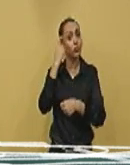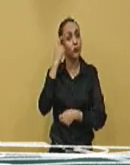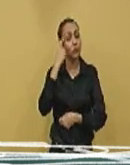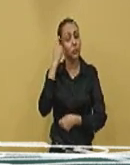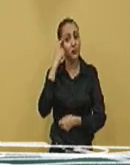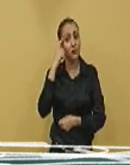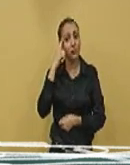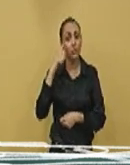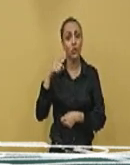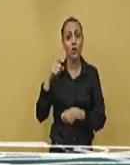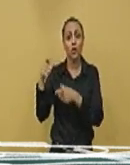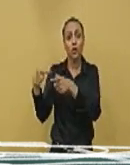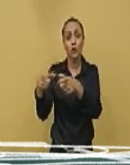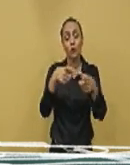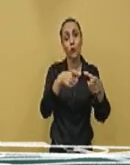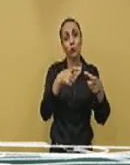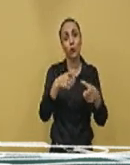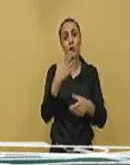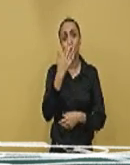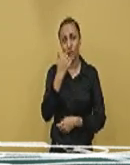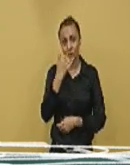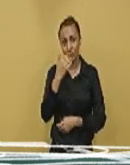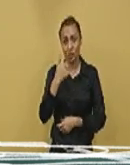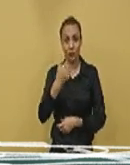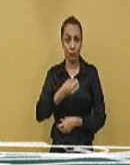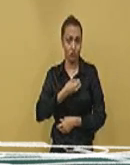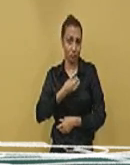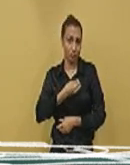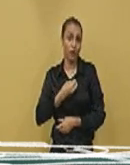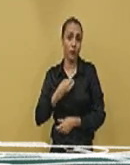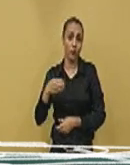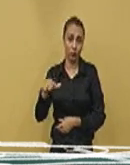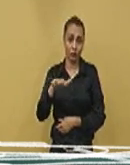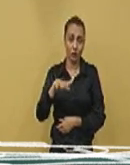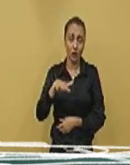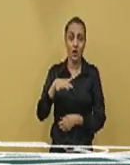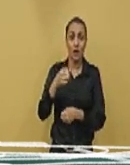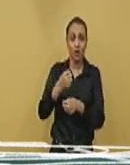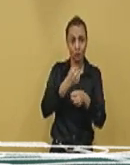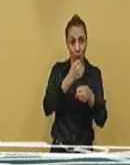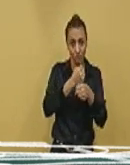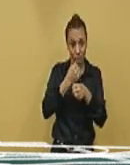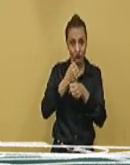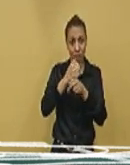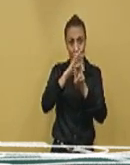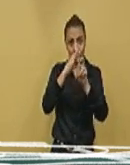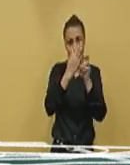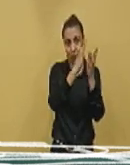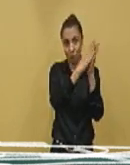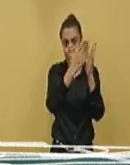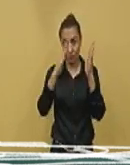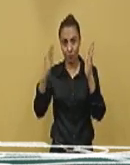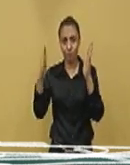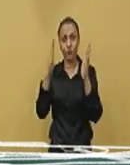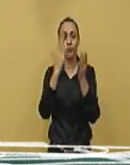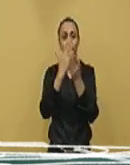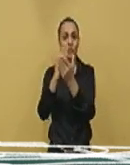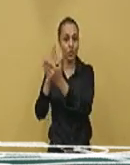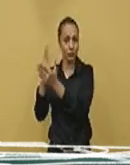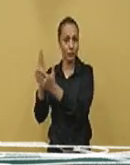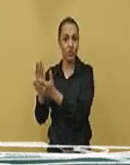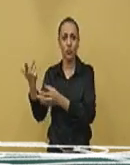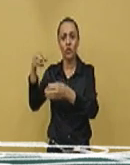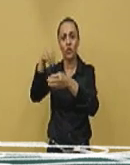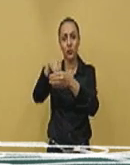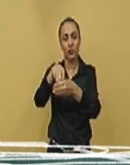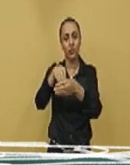alimentação, uma área de convivência, realmente. Então, com a construção da biblioteca da FADIR, não está dentro desse projeto